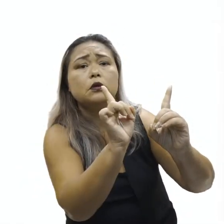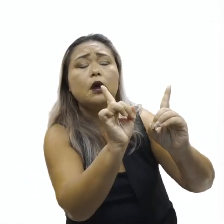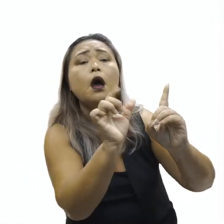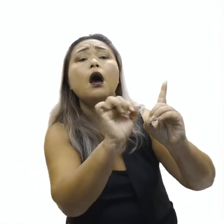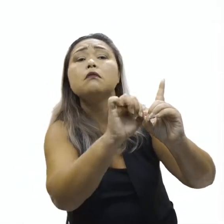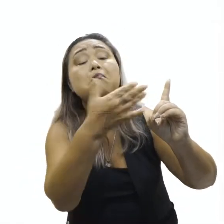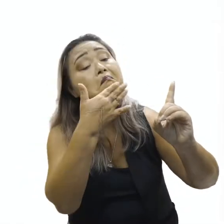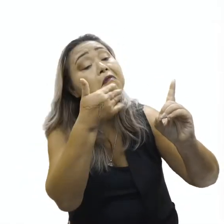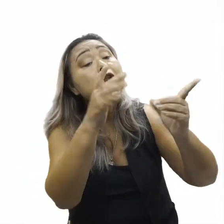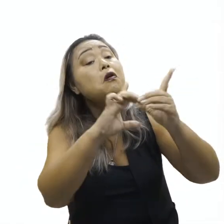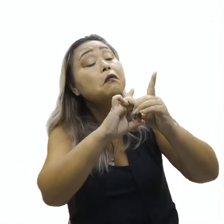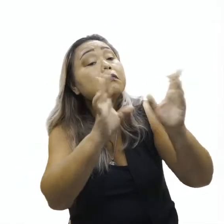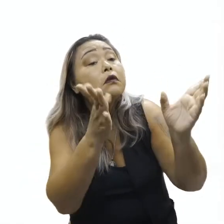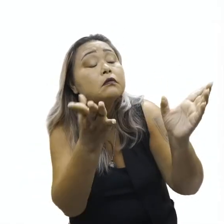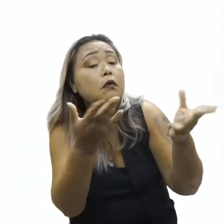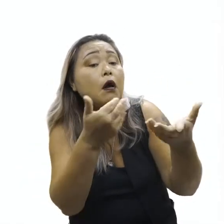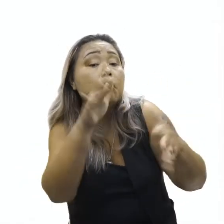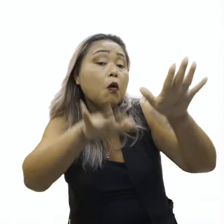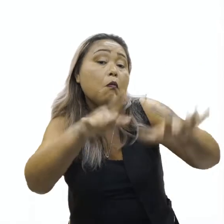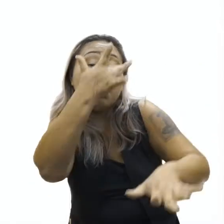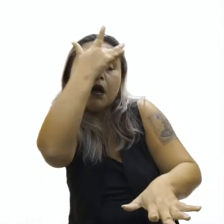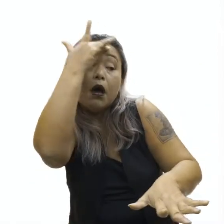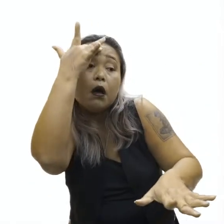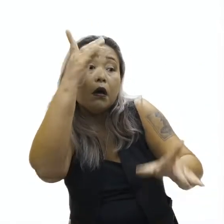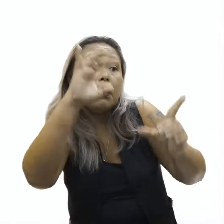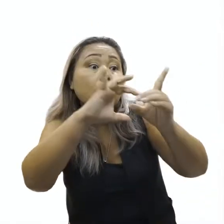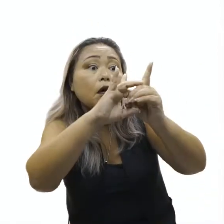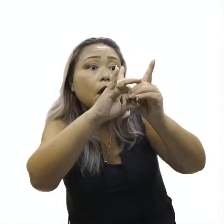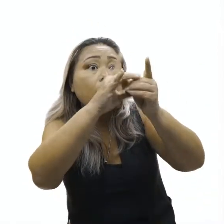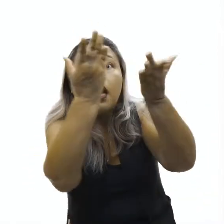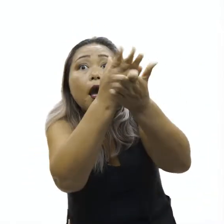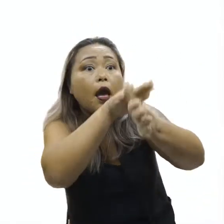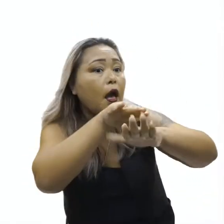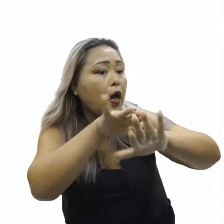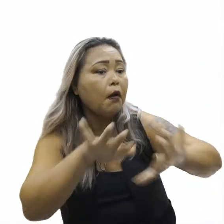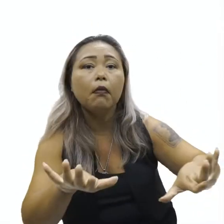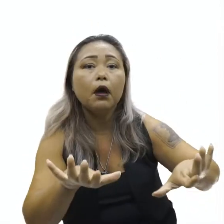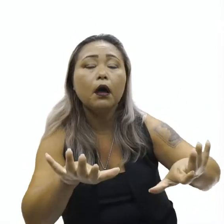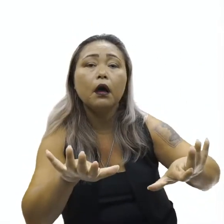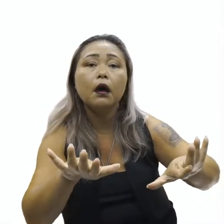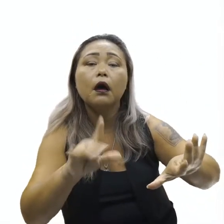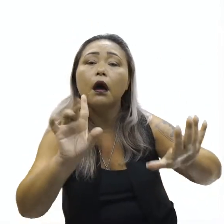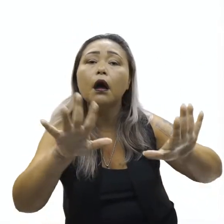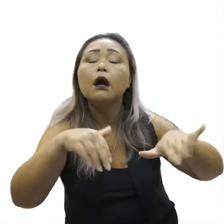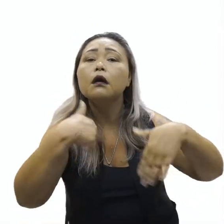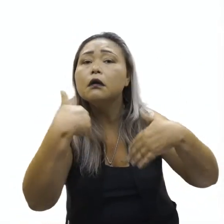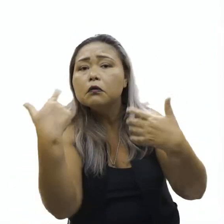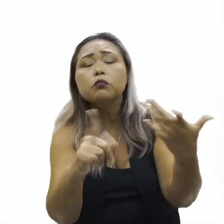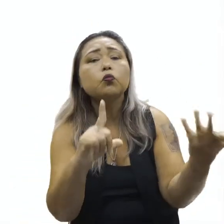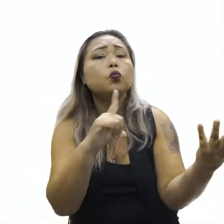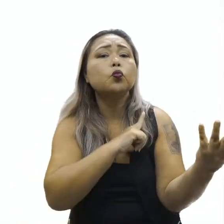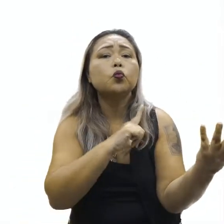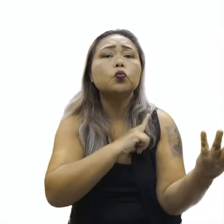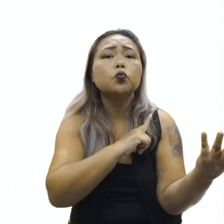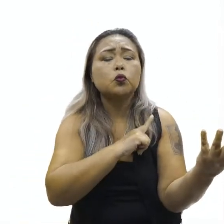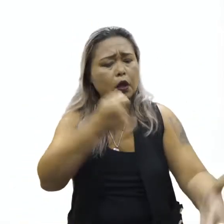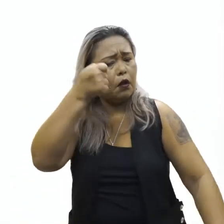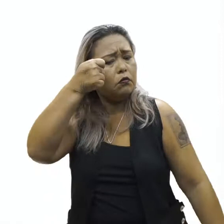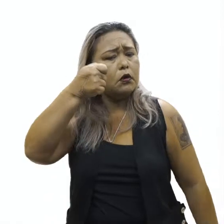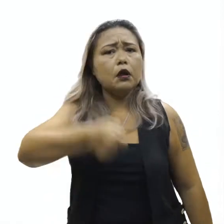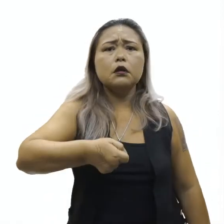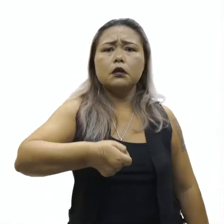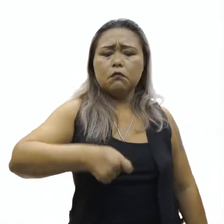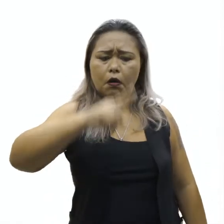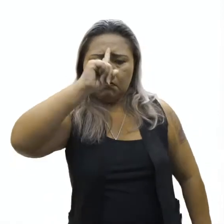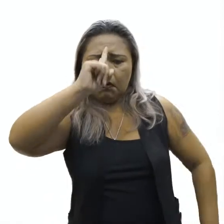coisa, né, para algumas pessoas é acabar com a democracia e a gente ter o totalitarismo, o autoritarismo,